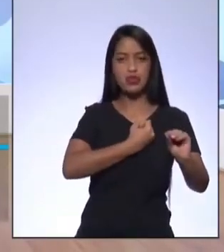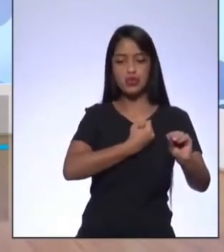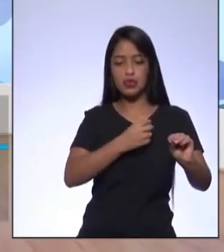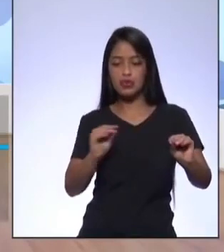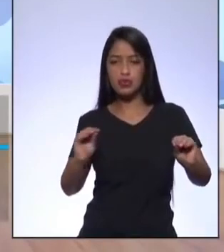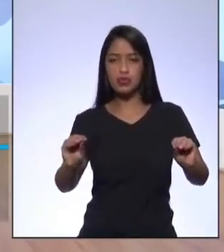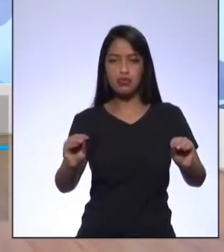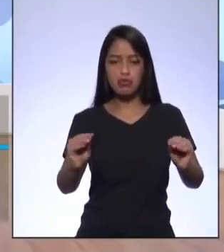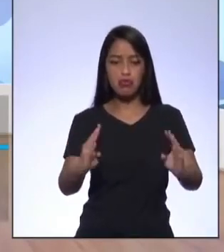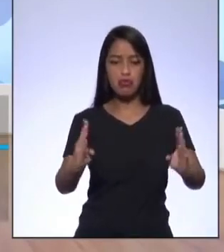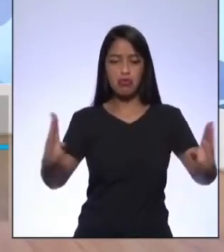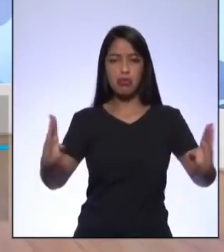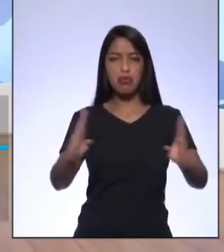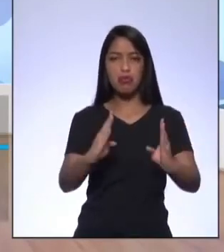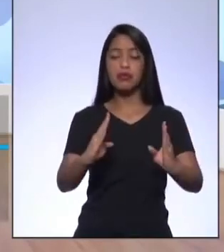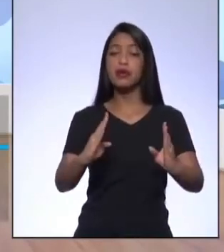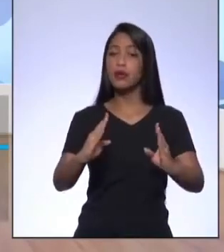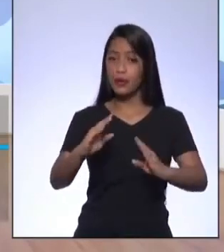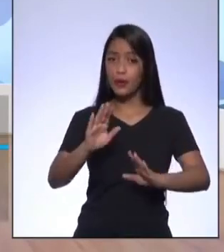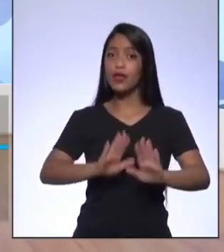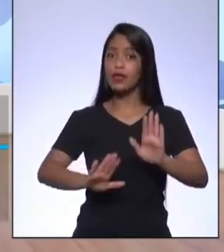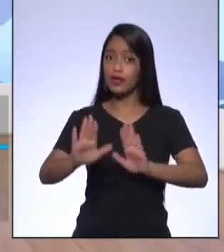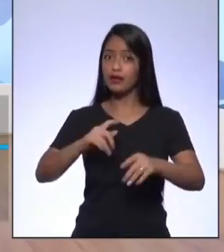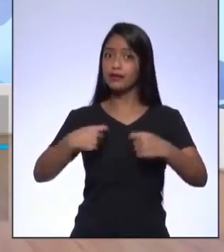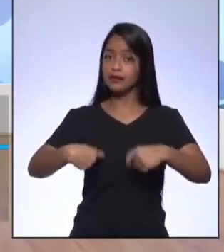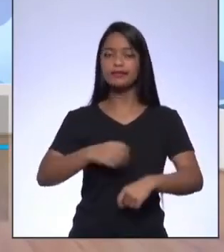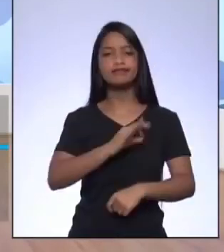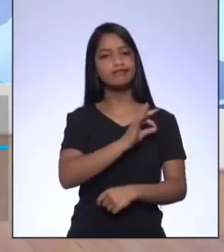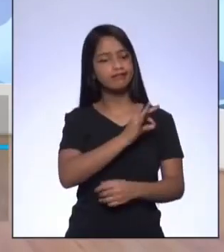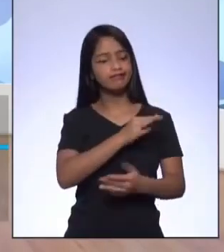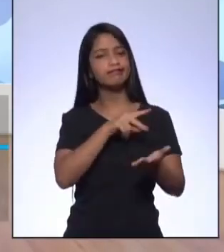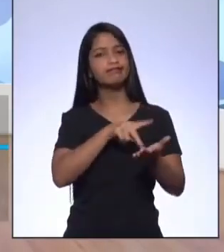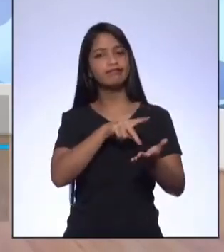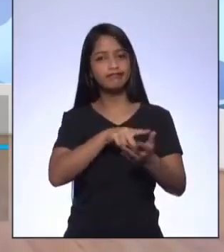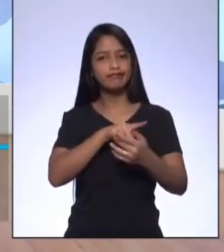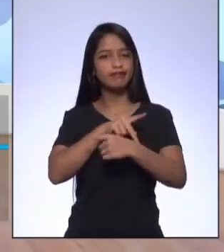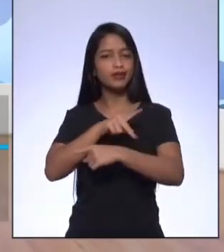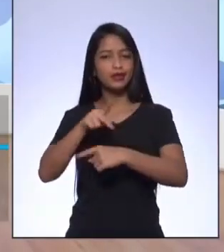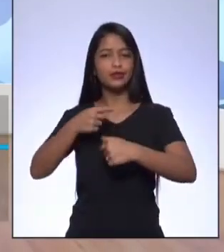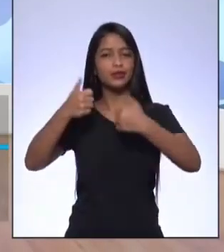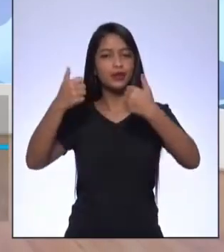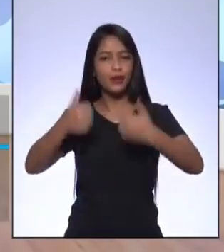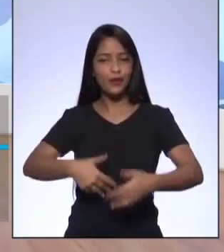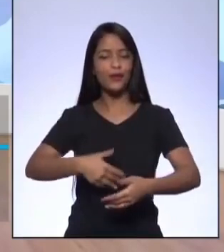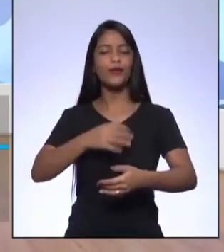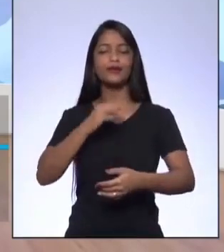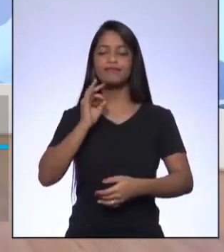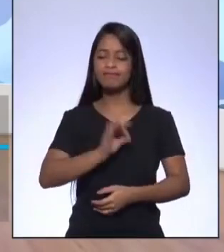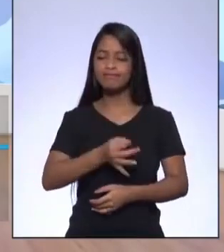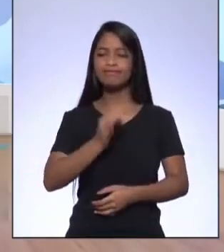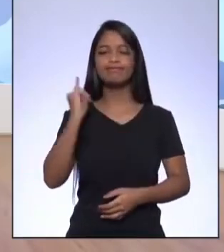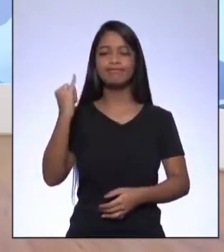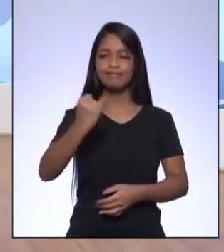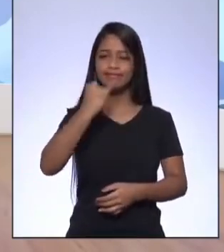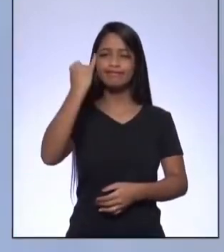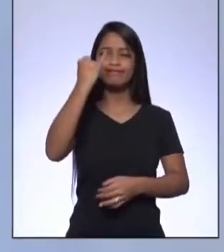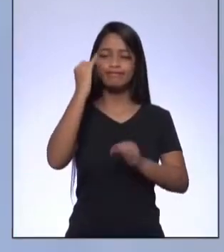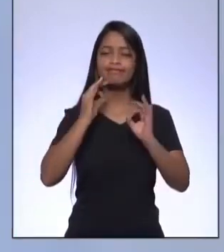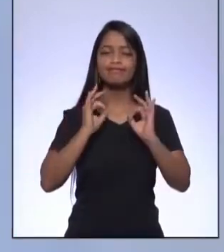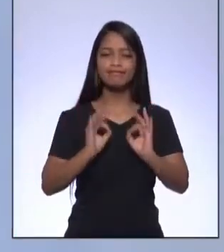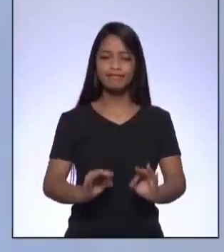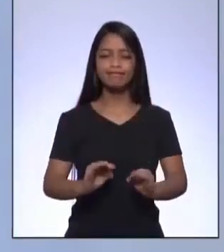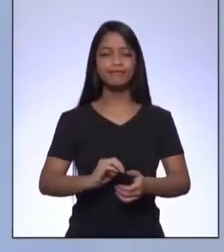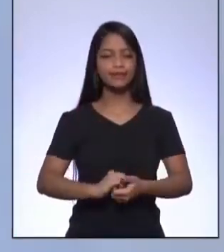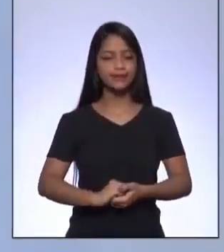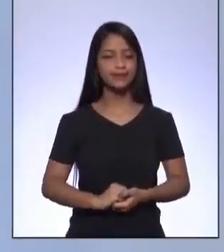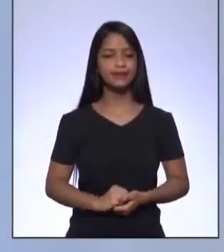verdade, né? Então, isso que o professor Jonas falou é extremamente importante, né? Deixa